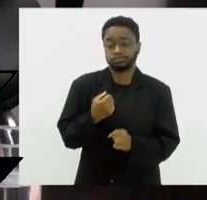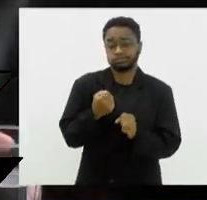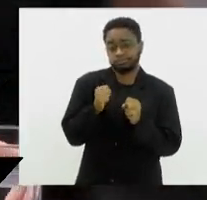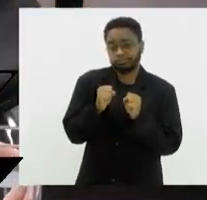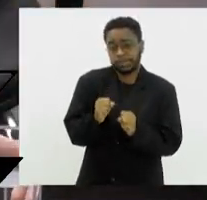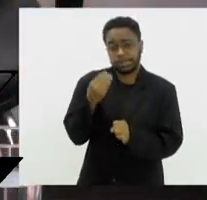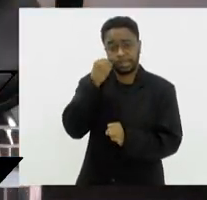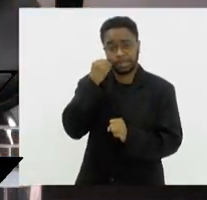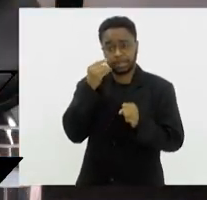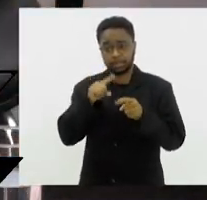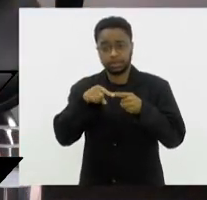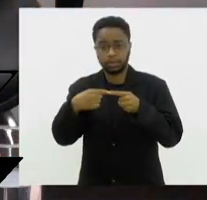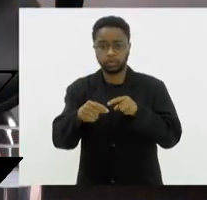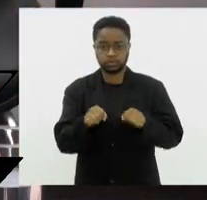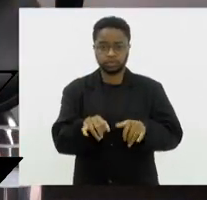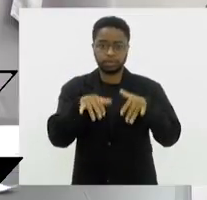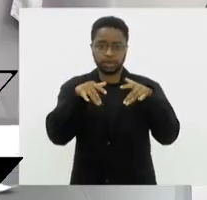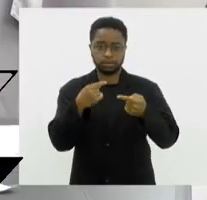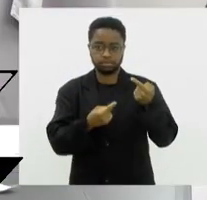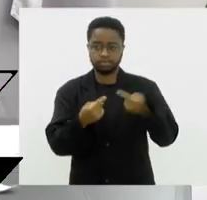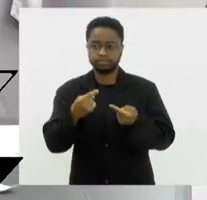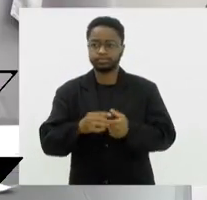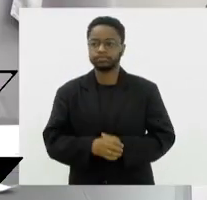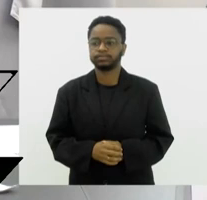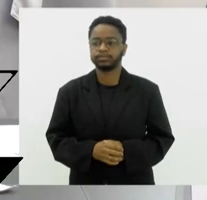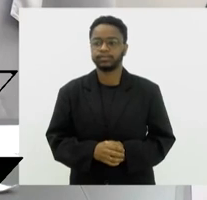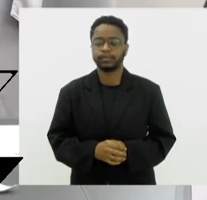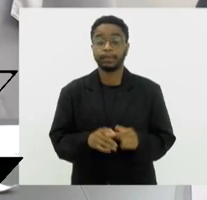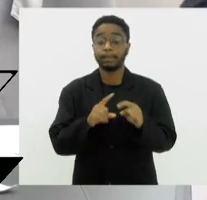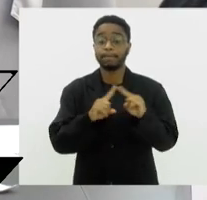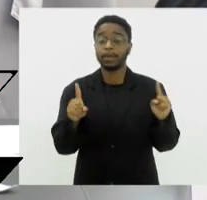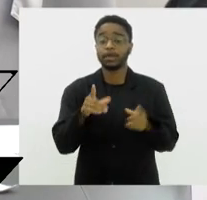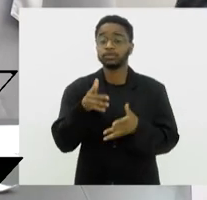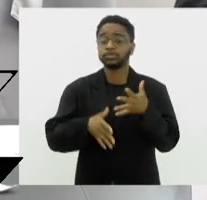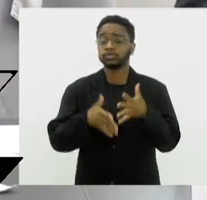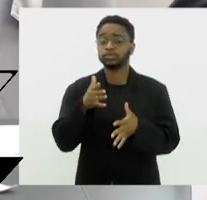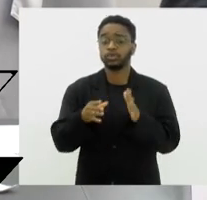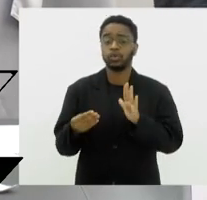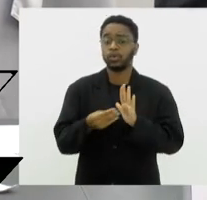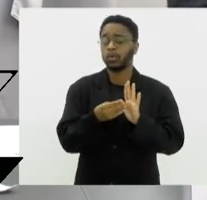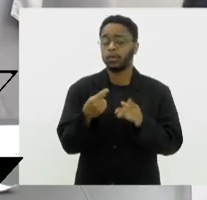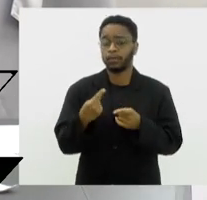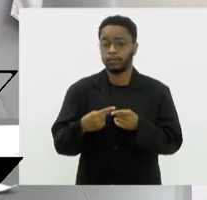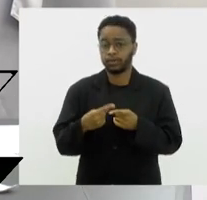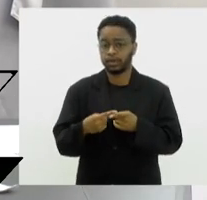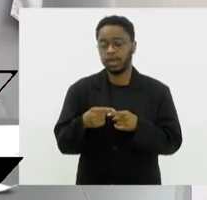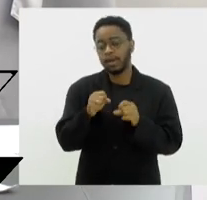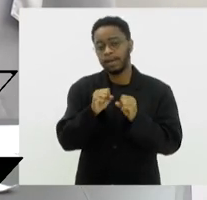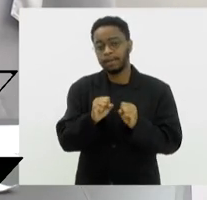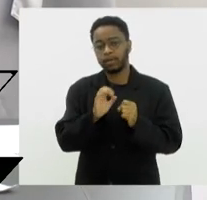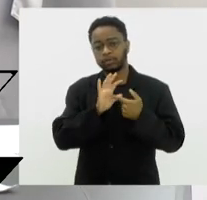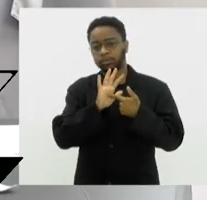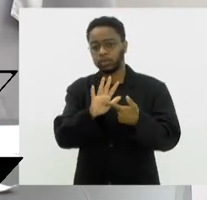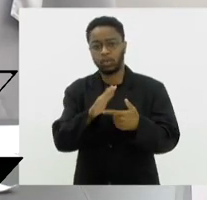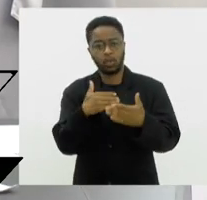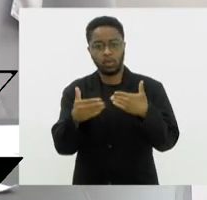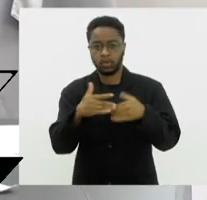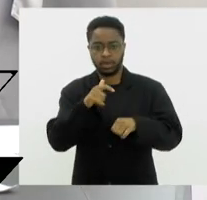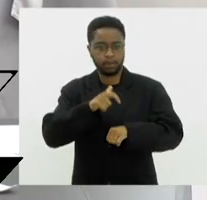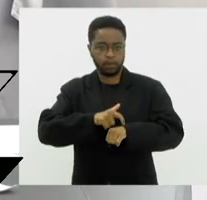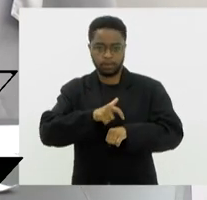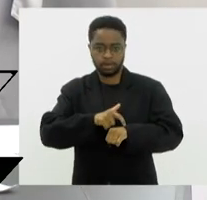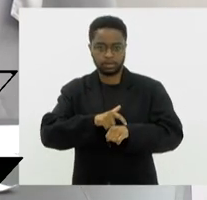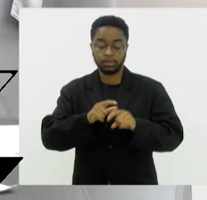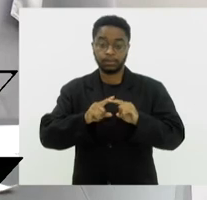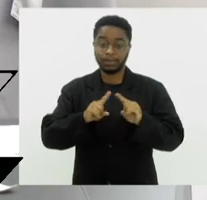plenário. Mas o que, exatamente, as prejudicabilidades, elas podem ser apresentadas a qualquer tempo, uma vez